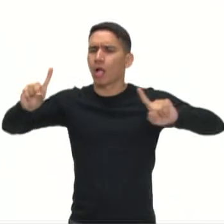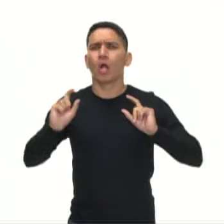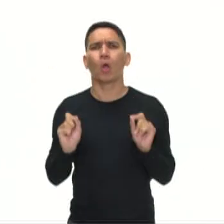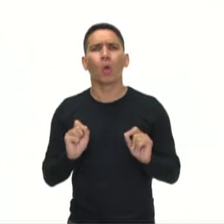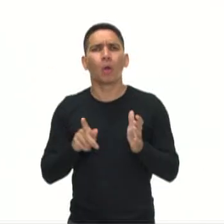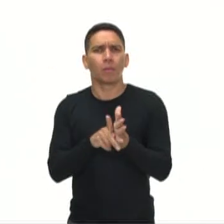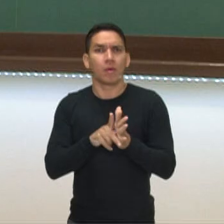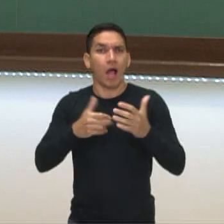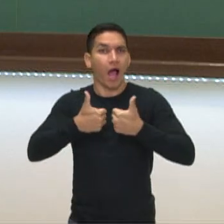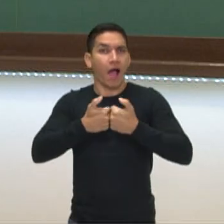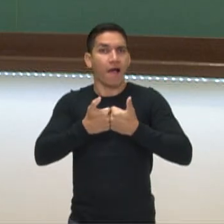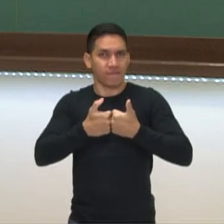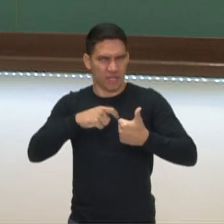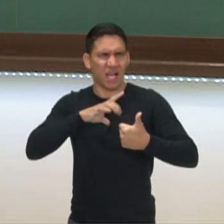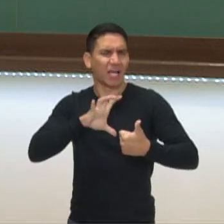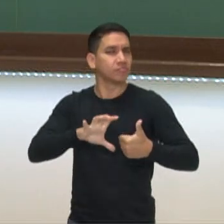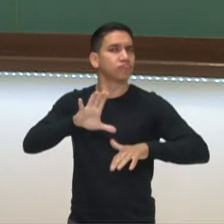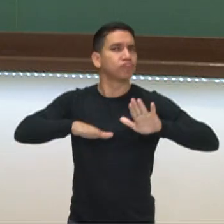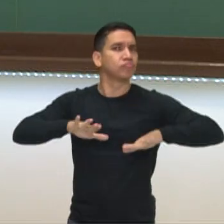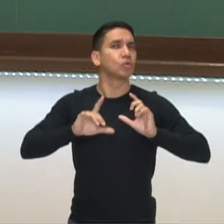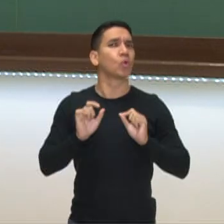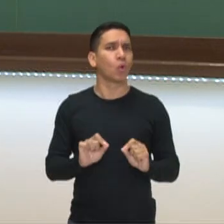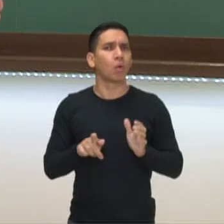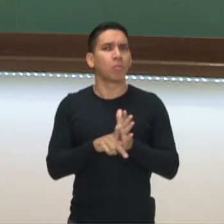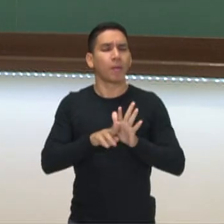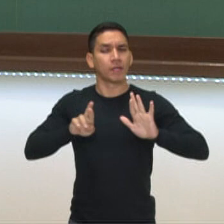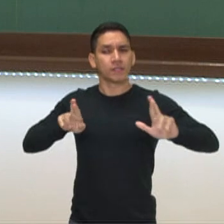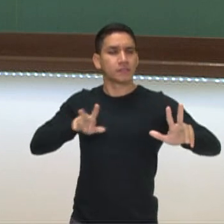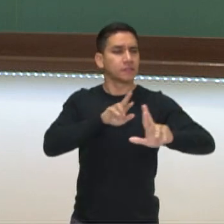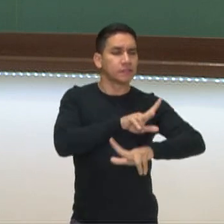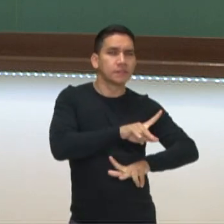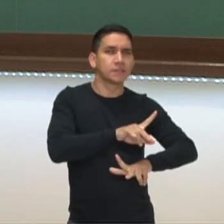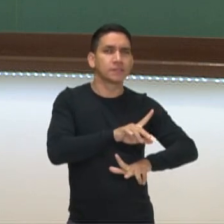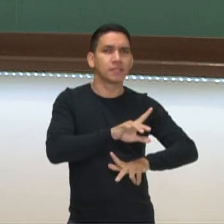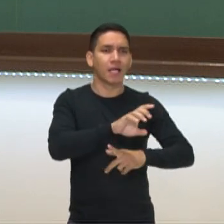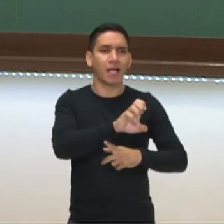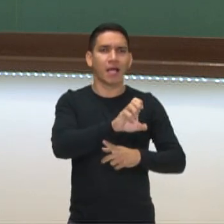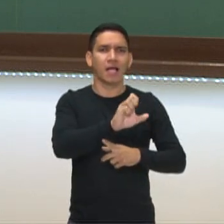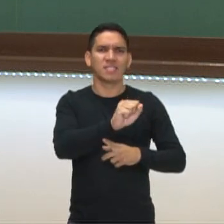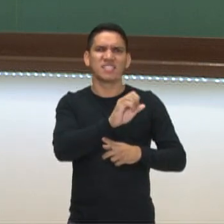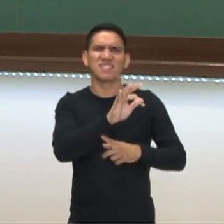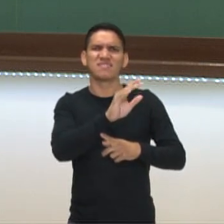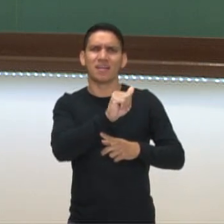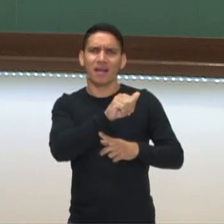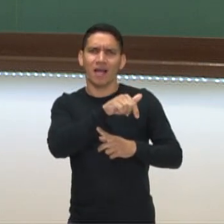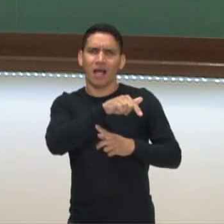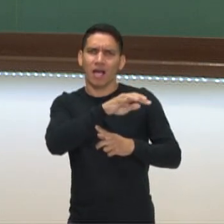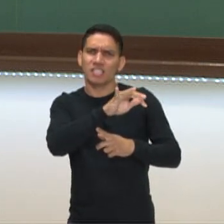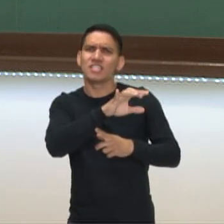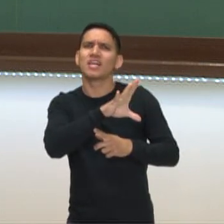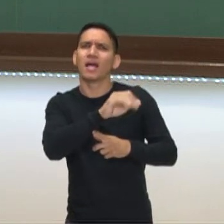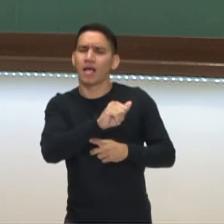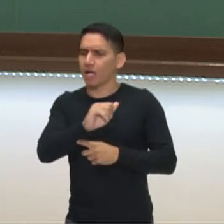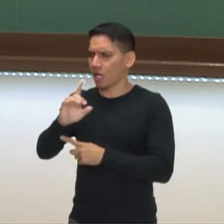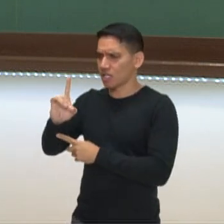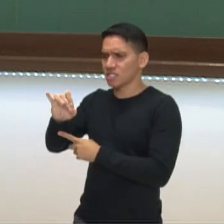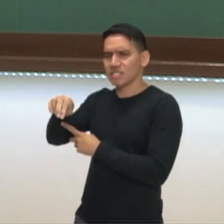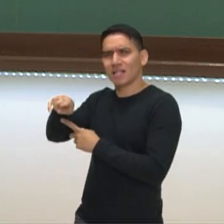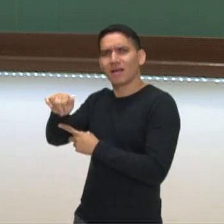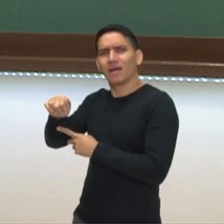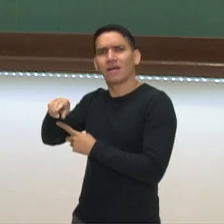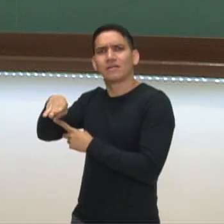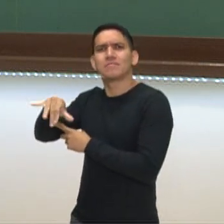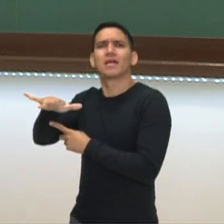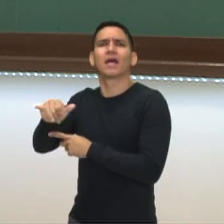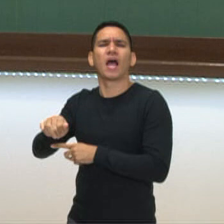Eletrodinâmica, na física, tem essa questão de diferenciar a eletrodinâmica da eletrostática, que no fundo é uma diferenciação